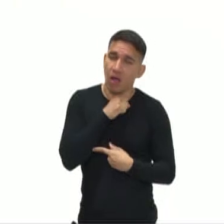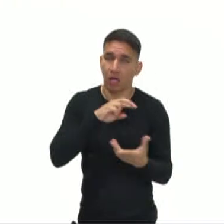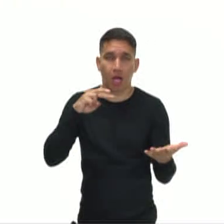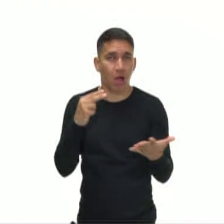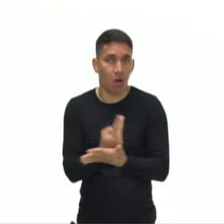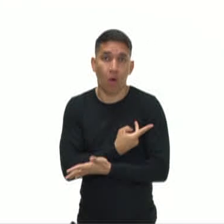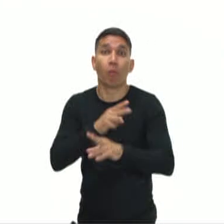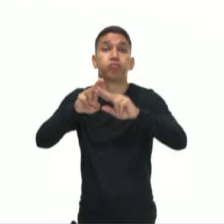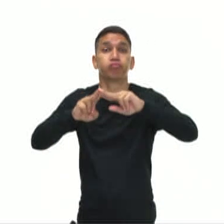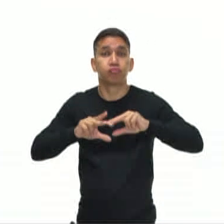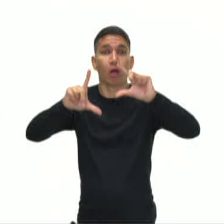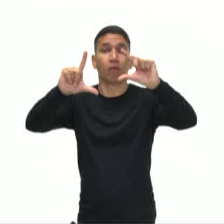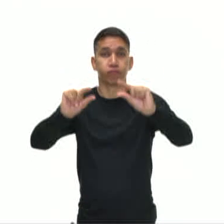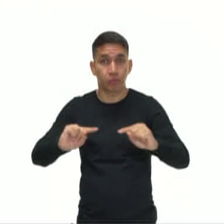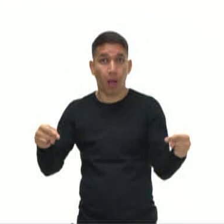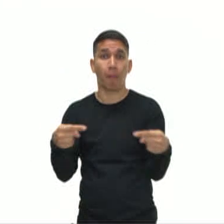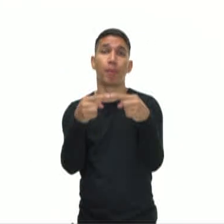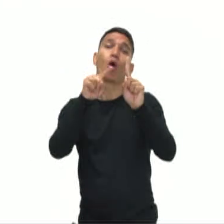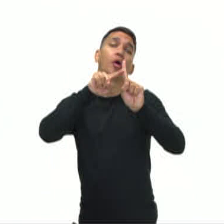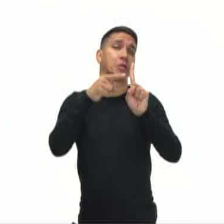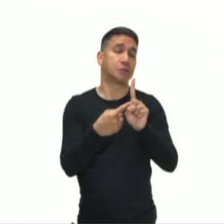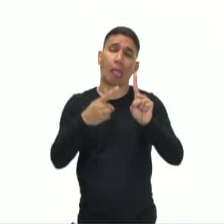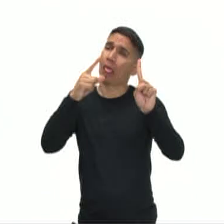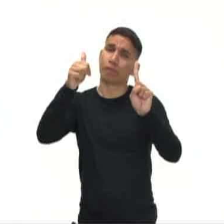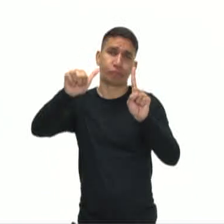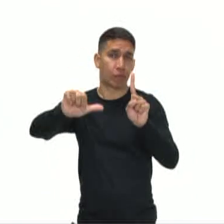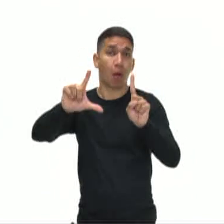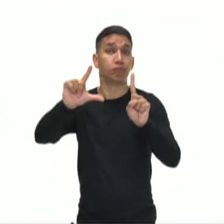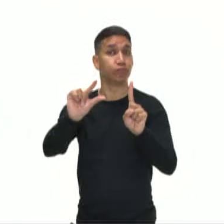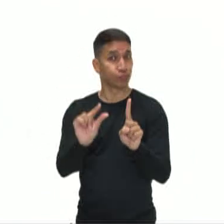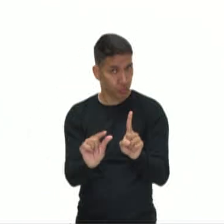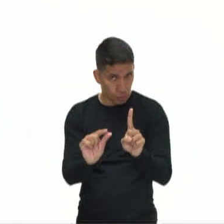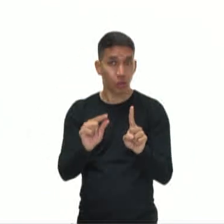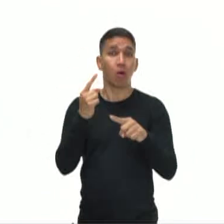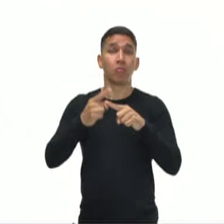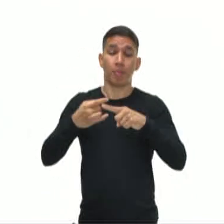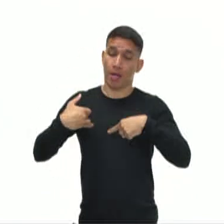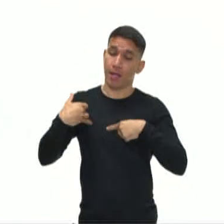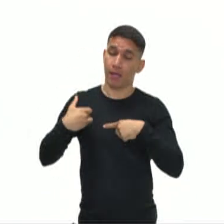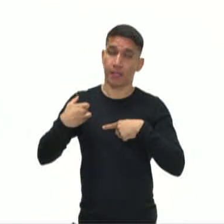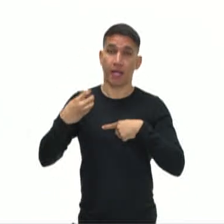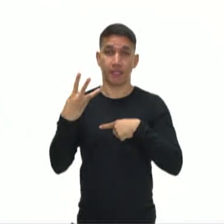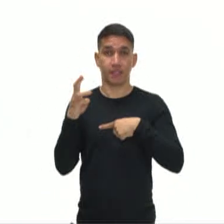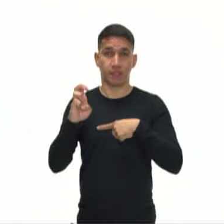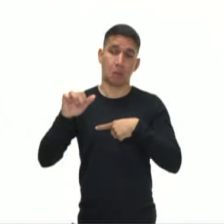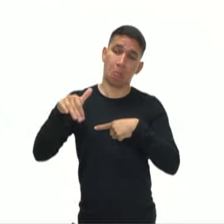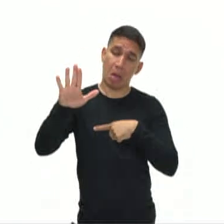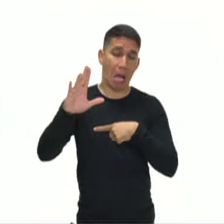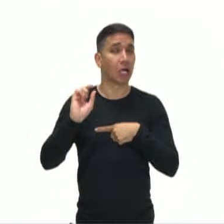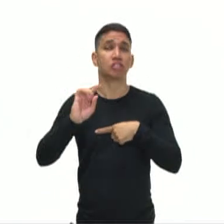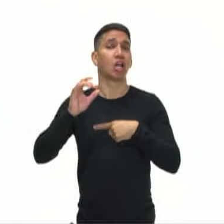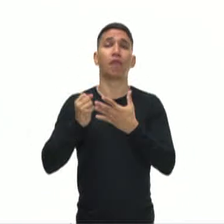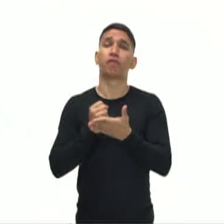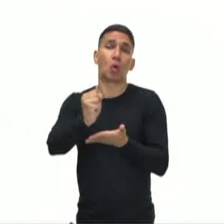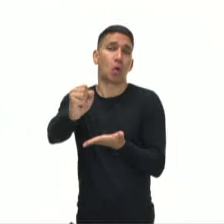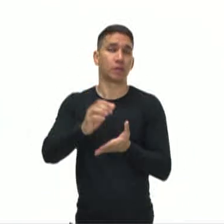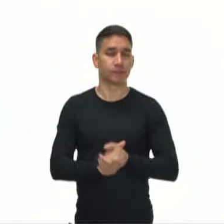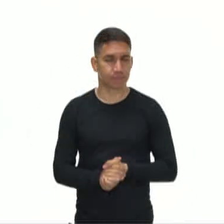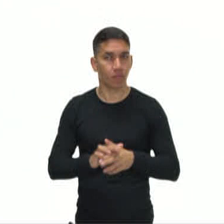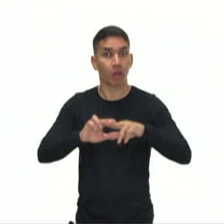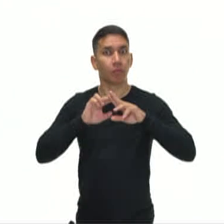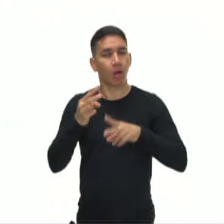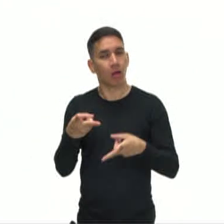aí diminui sim a chance, né, dessa mulher ficar fértil, dela engravidar. Então, como os